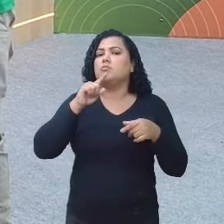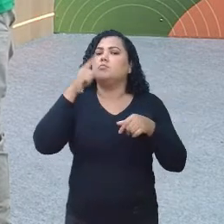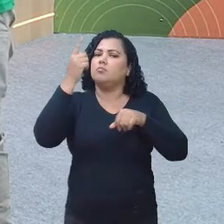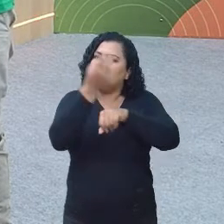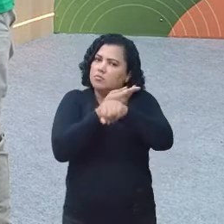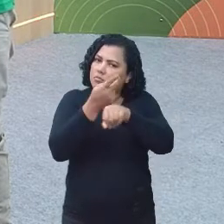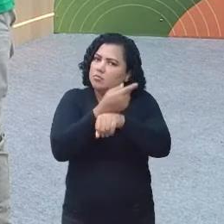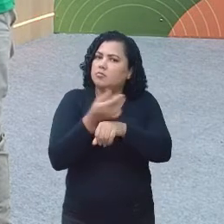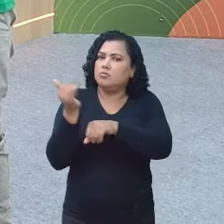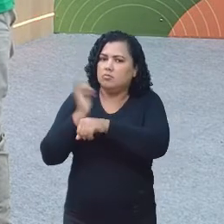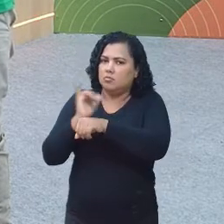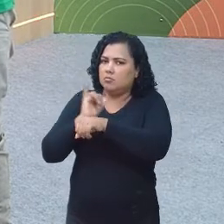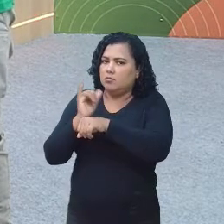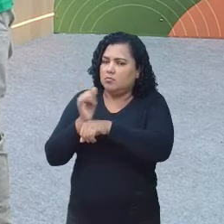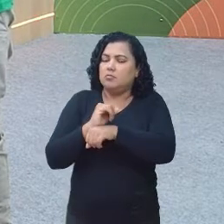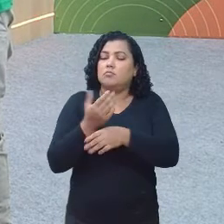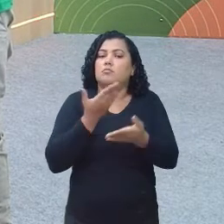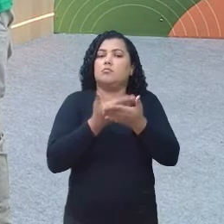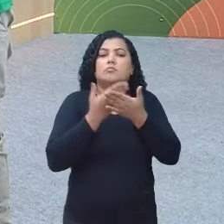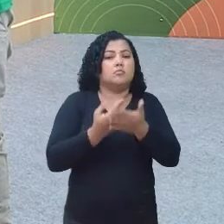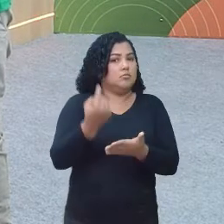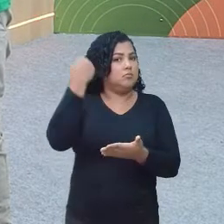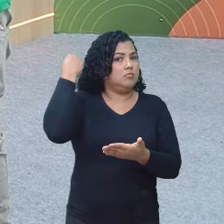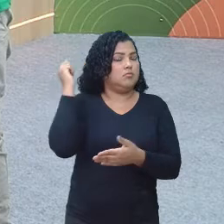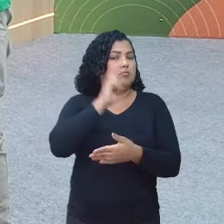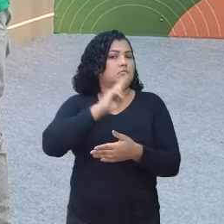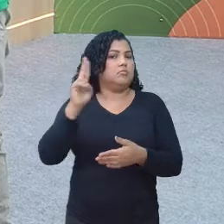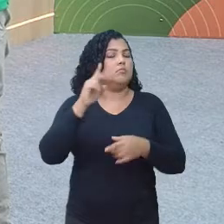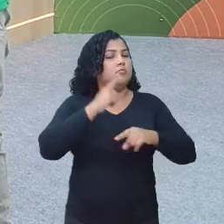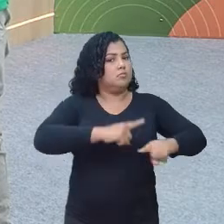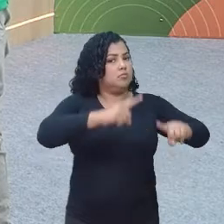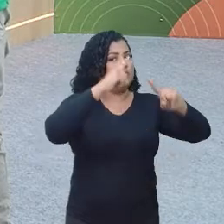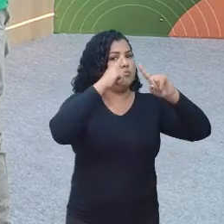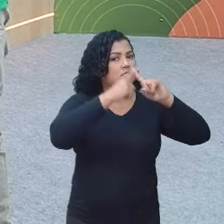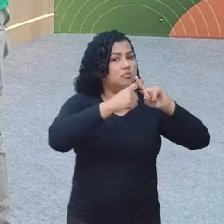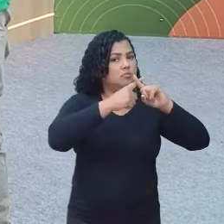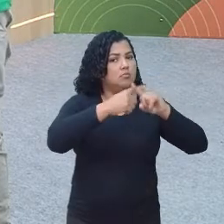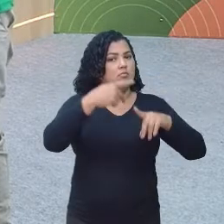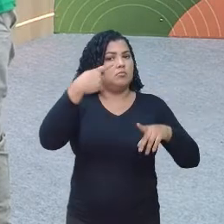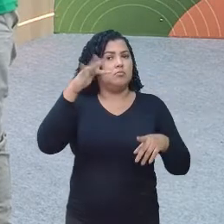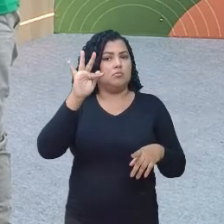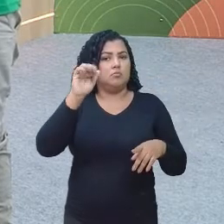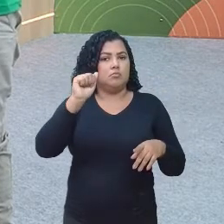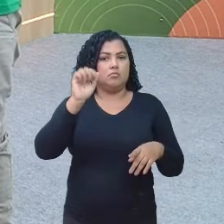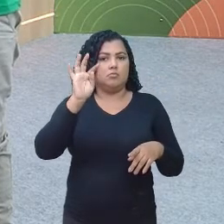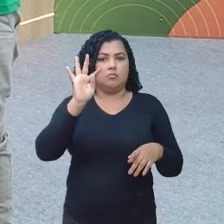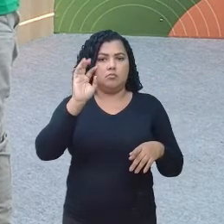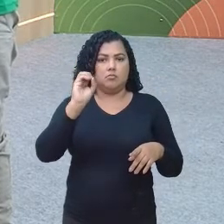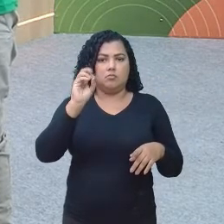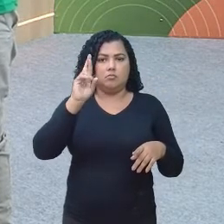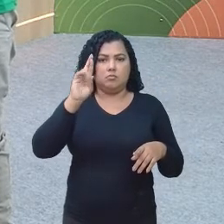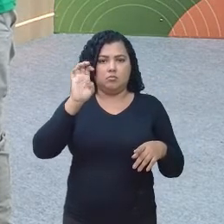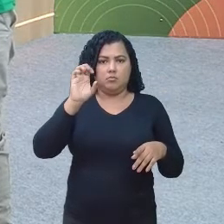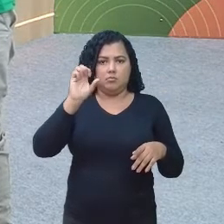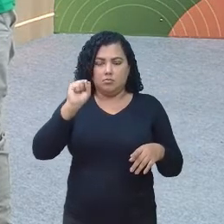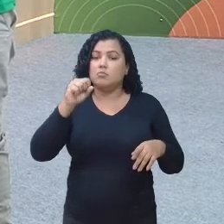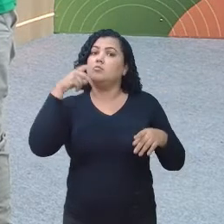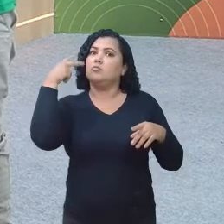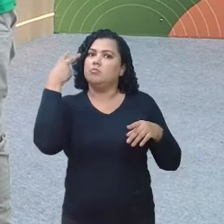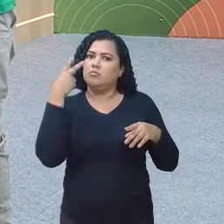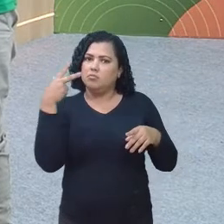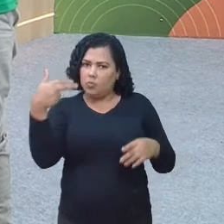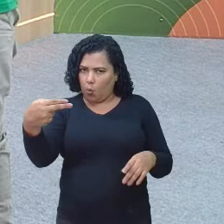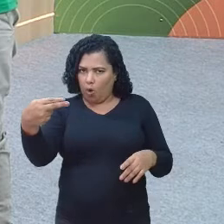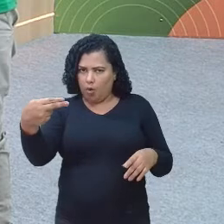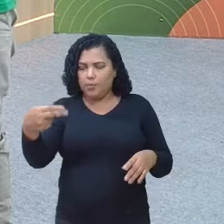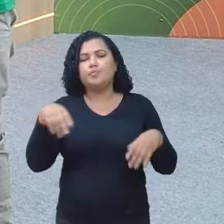anterior, que eu chamei de multiplicação de fatores iguais, que você vai compreender bem o que significa cada uma dessa letrinha